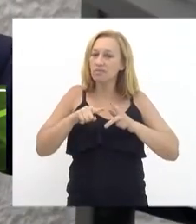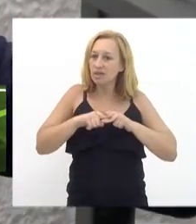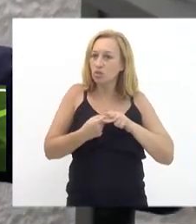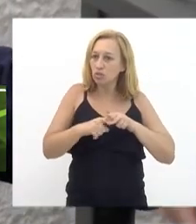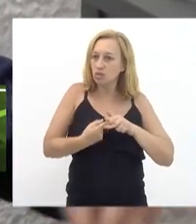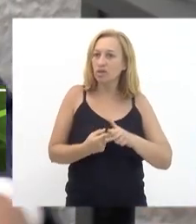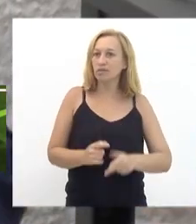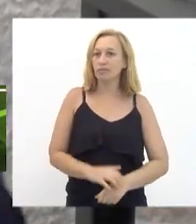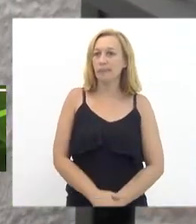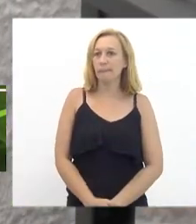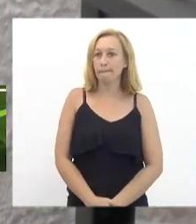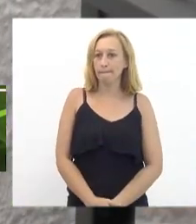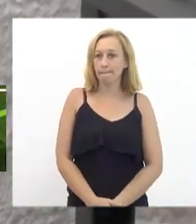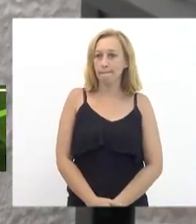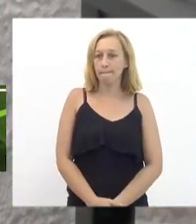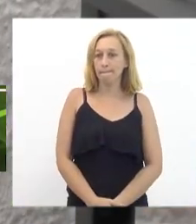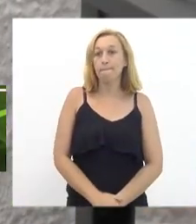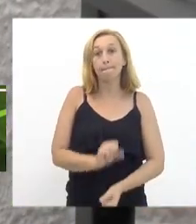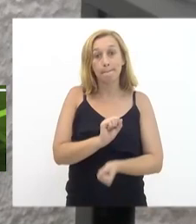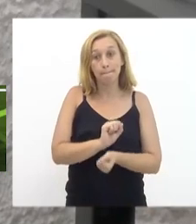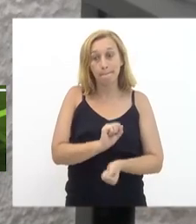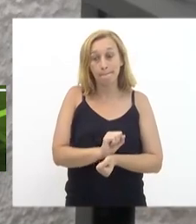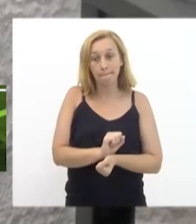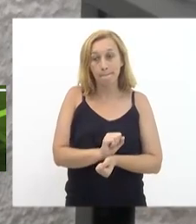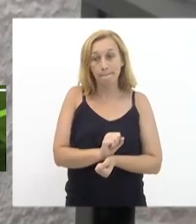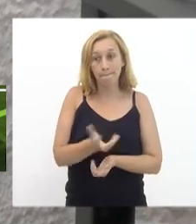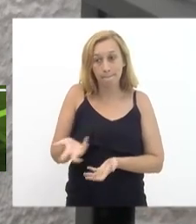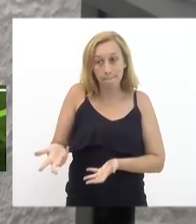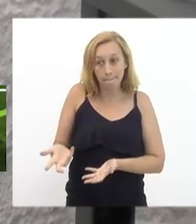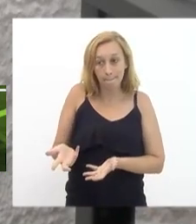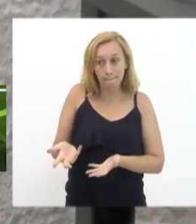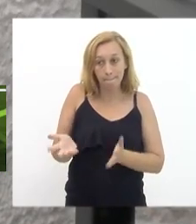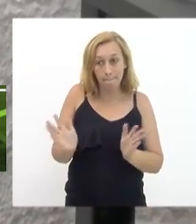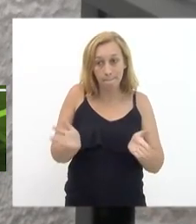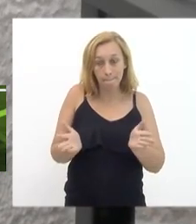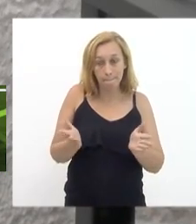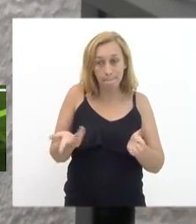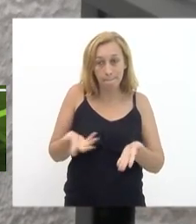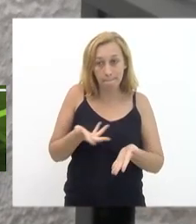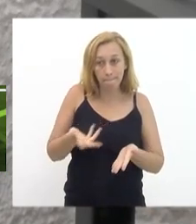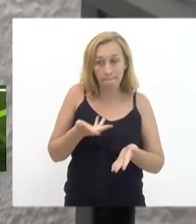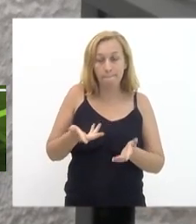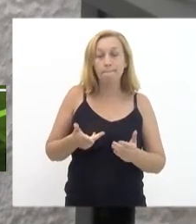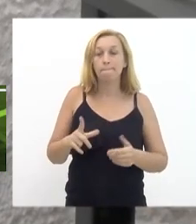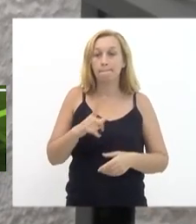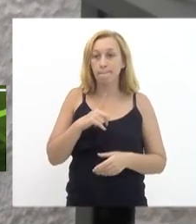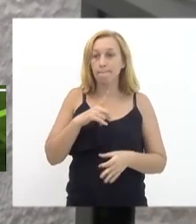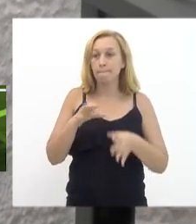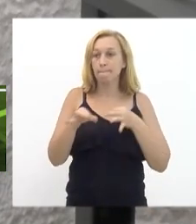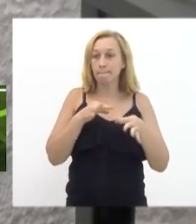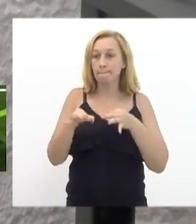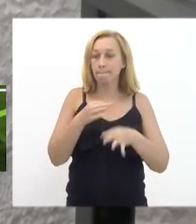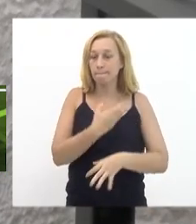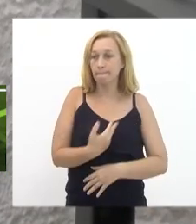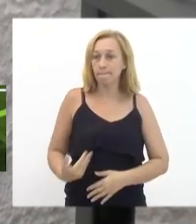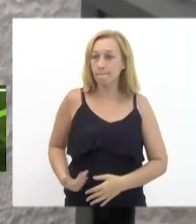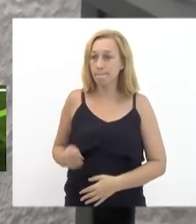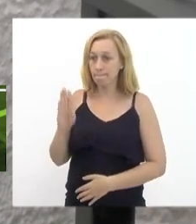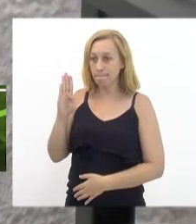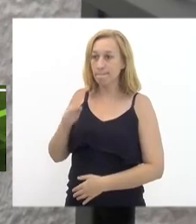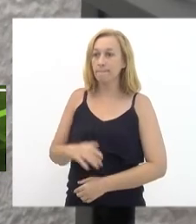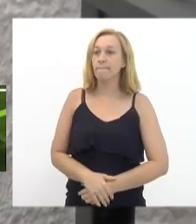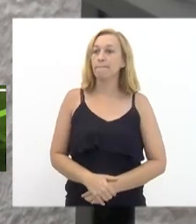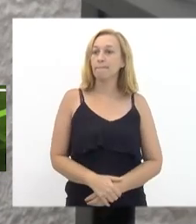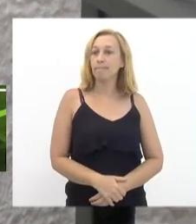regulamentar bom então a gente agora tá na carga Total mas hoje a gente tem o programa A gente tá no governo presente